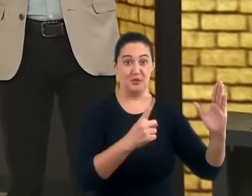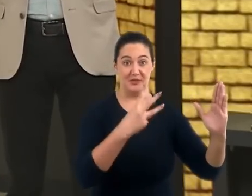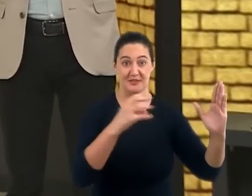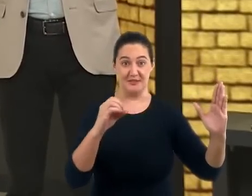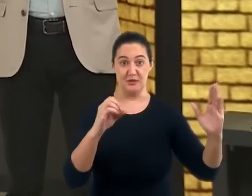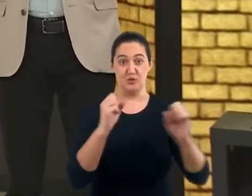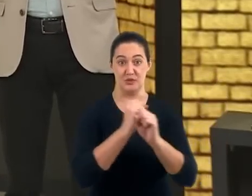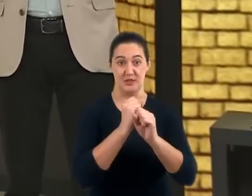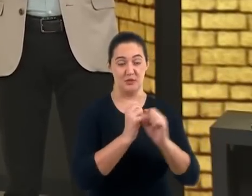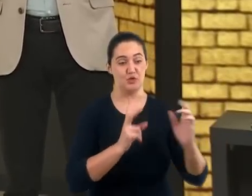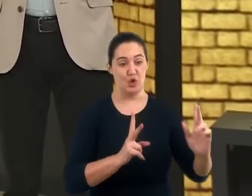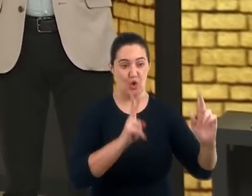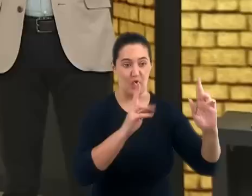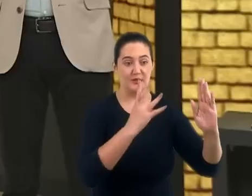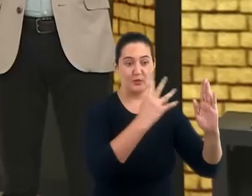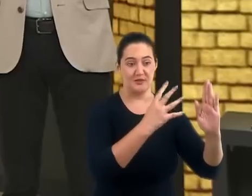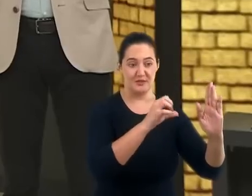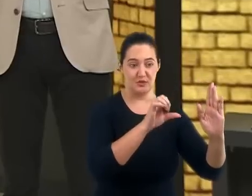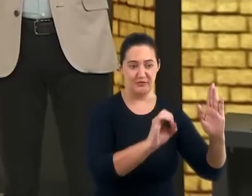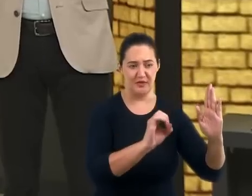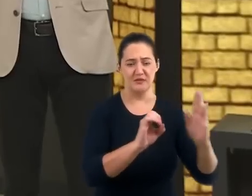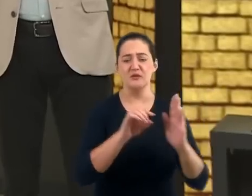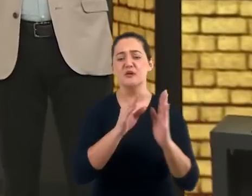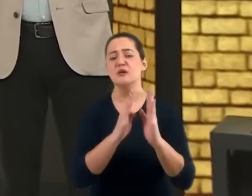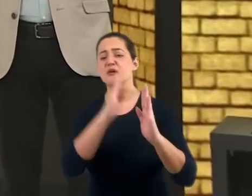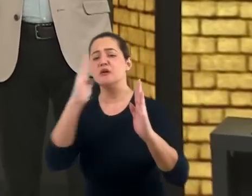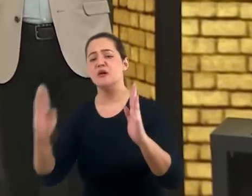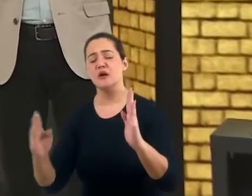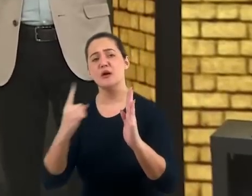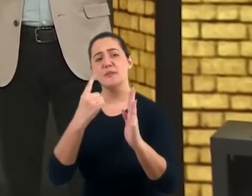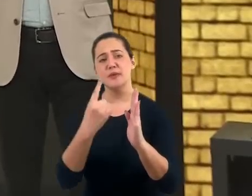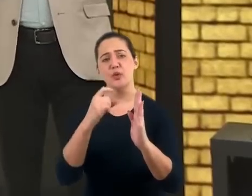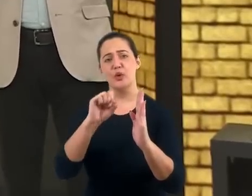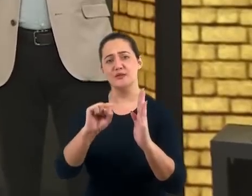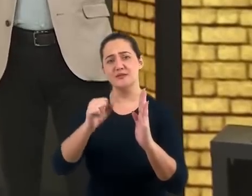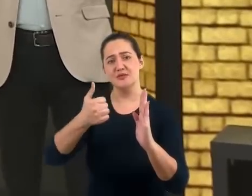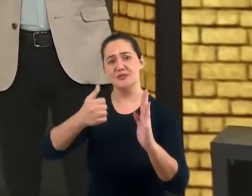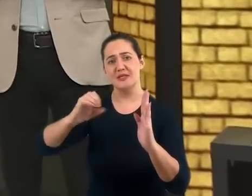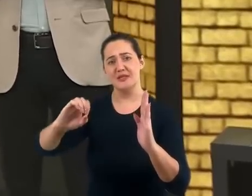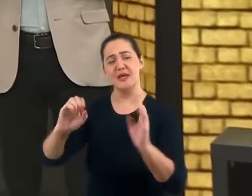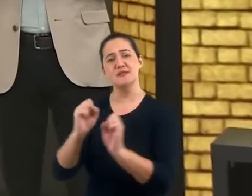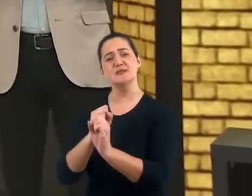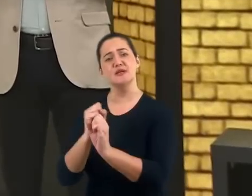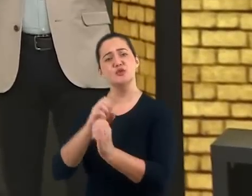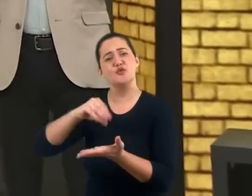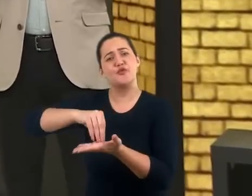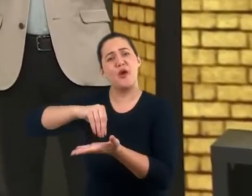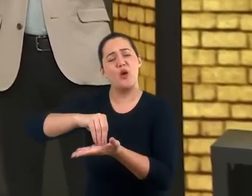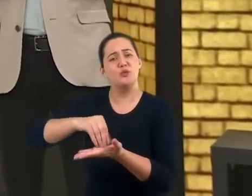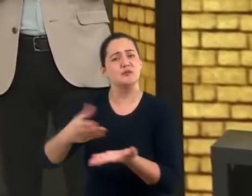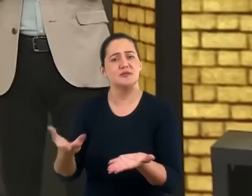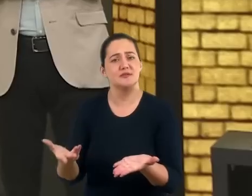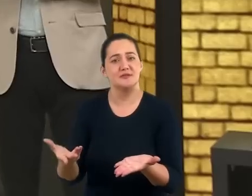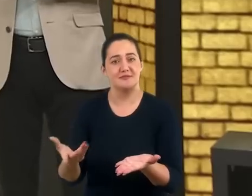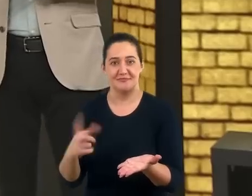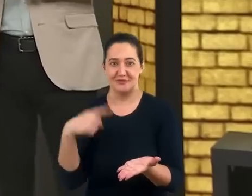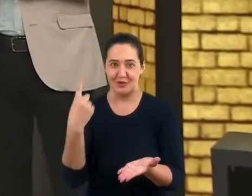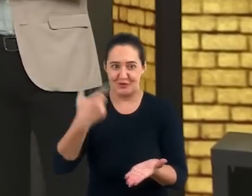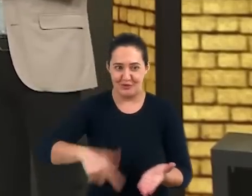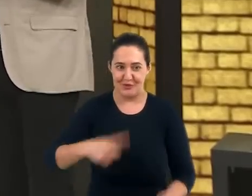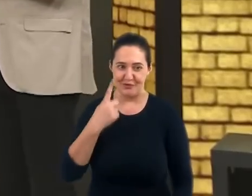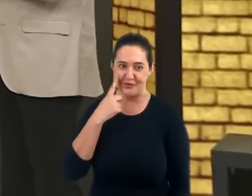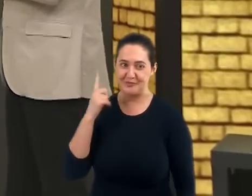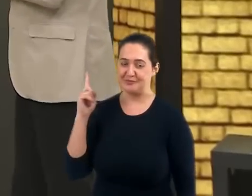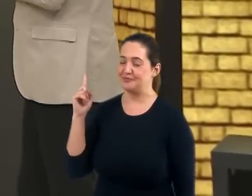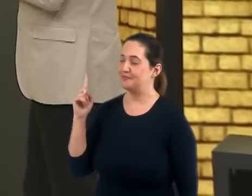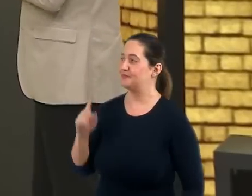anos proféticos. Ou seja, ainda faltam 1.810 anos para concluir a profecia, para ela chegar até o fim. Vamos